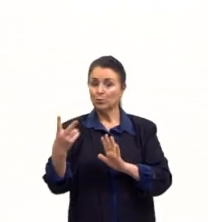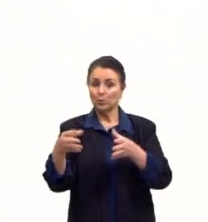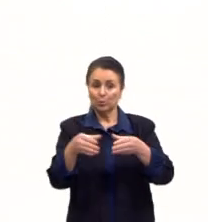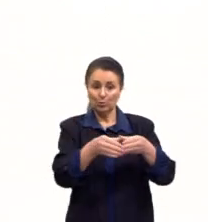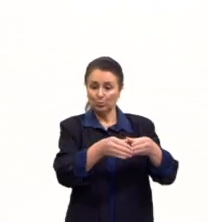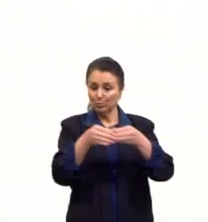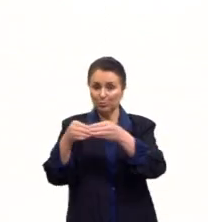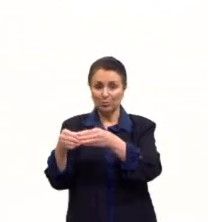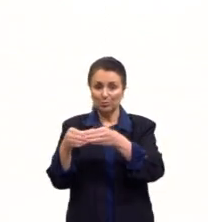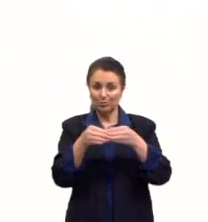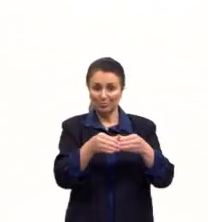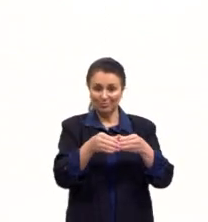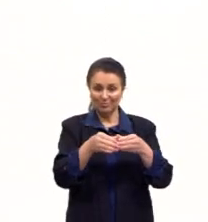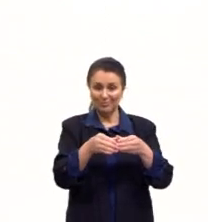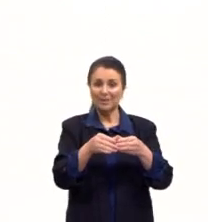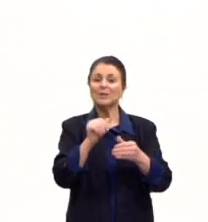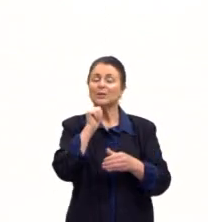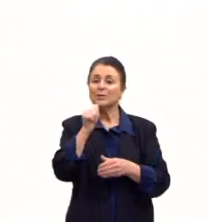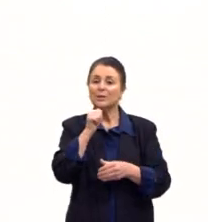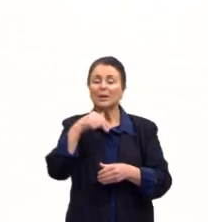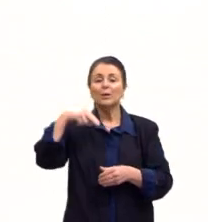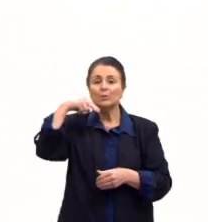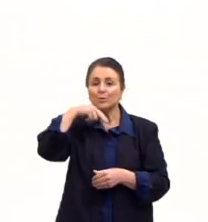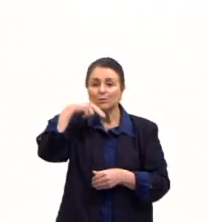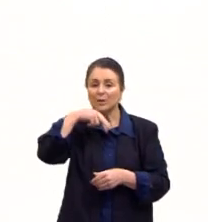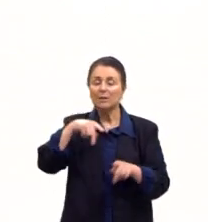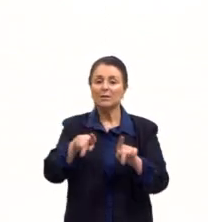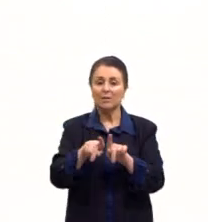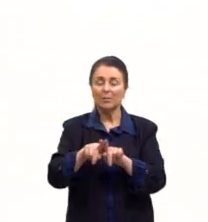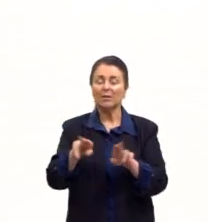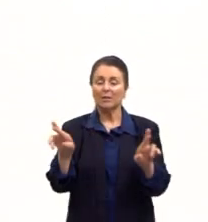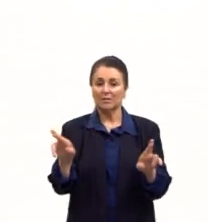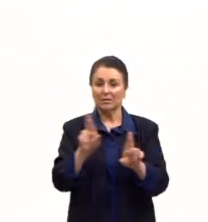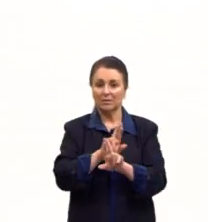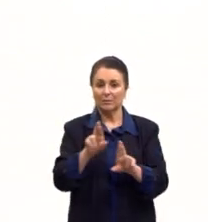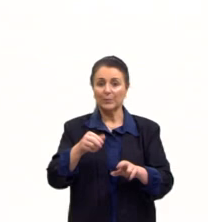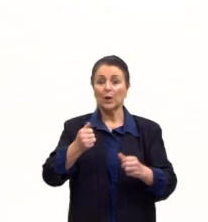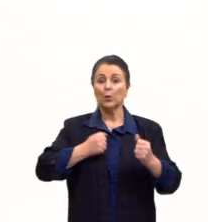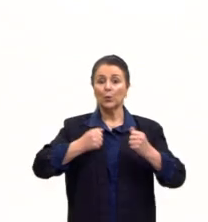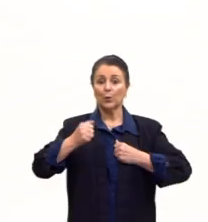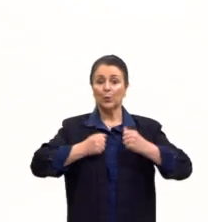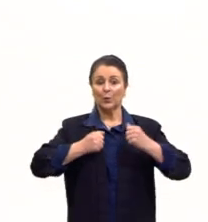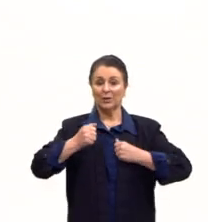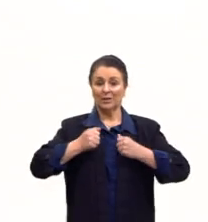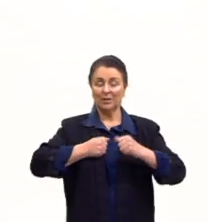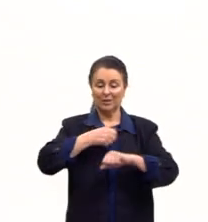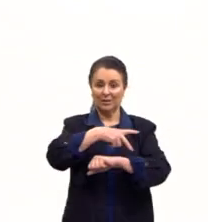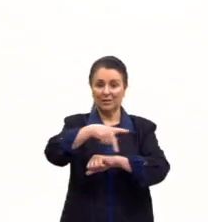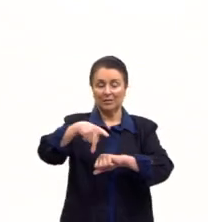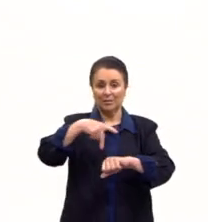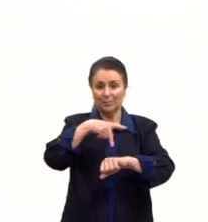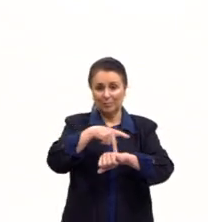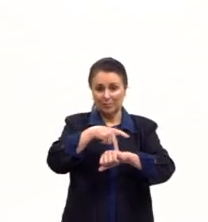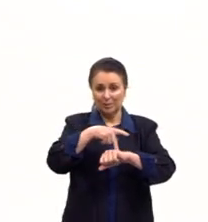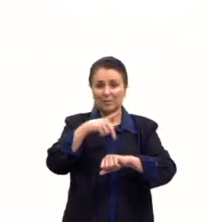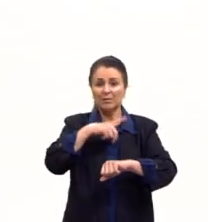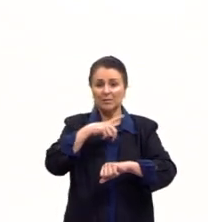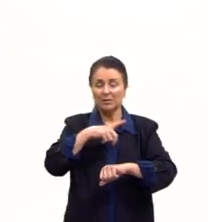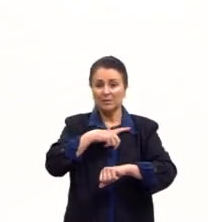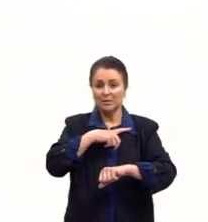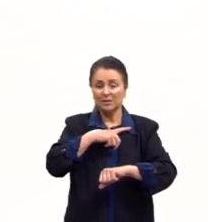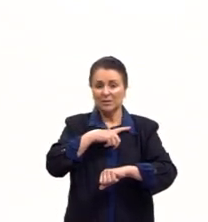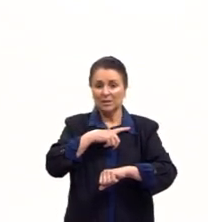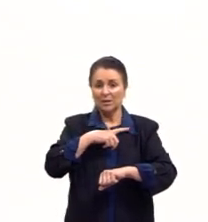sobre essa questão Sudão Nigéria também são relacionados a isso Ruanda né entrando um pouquinho mais em